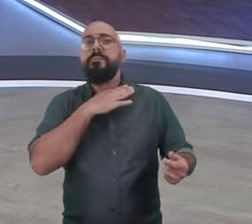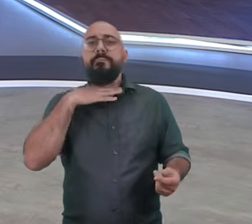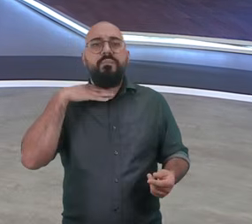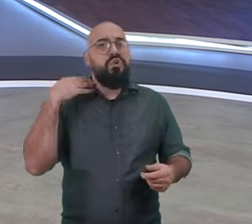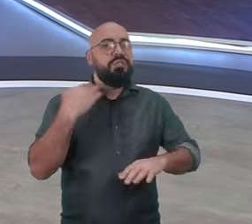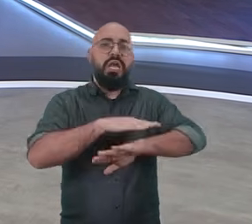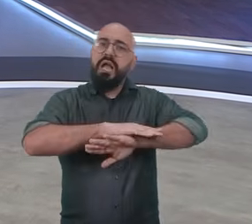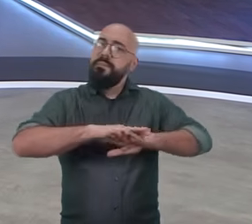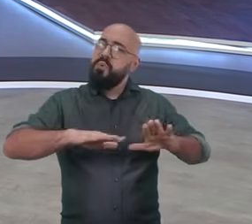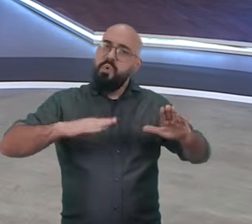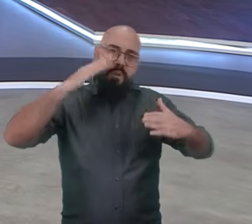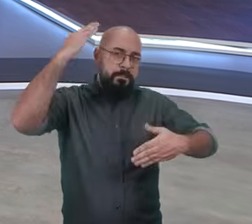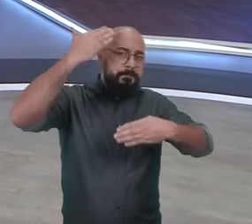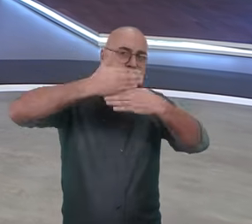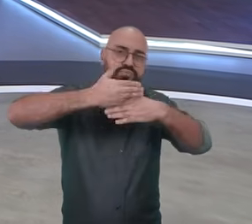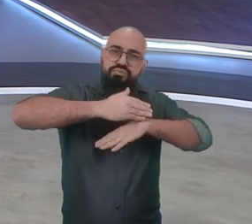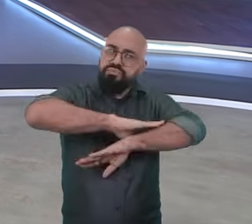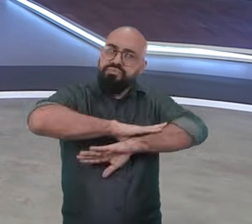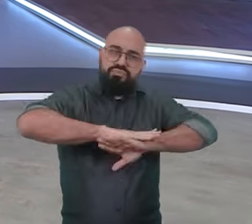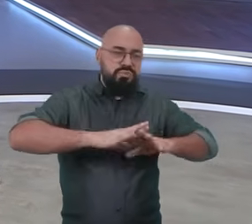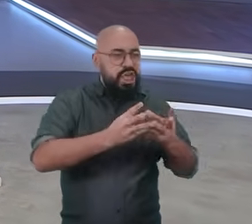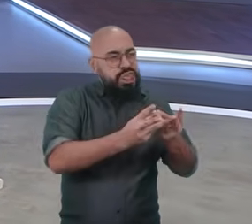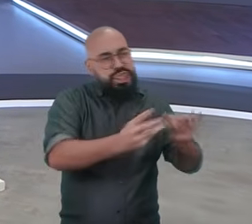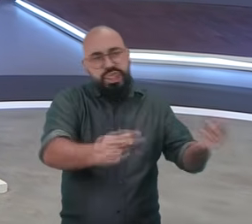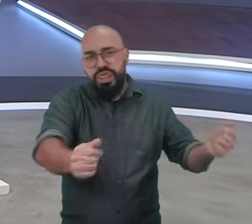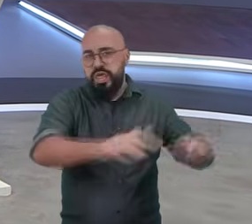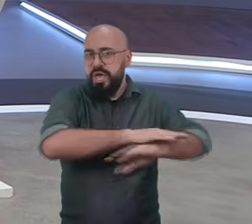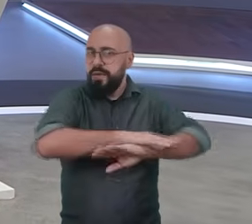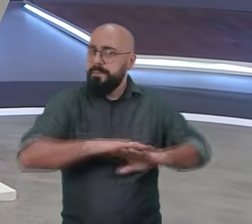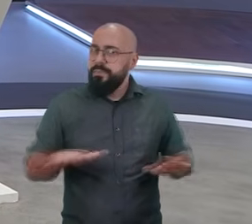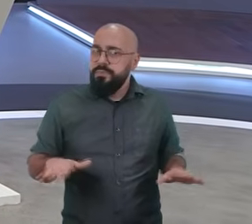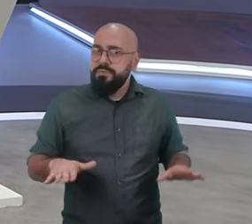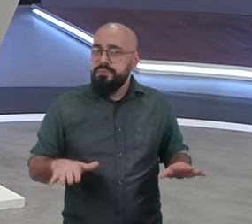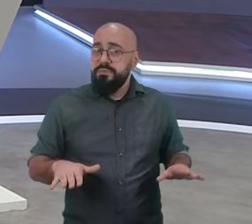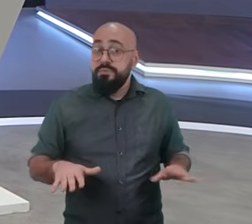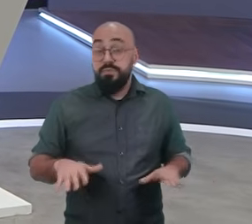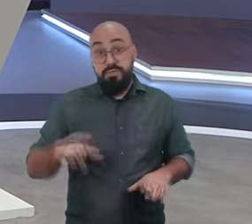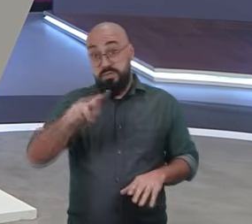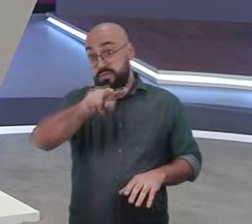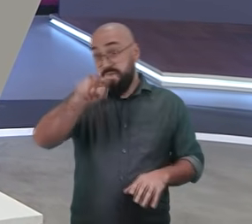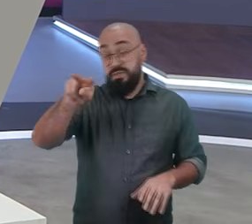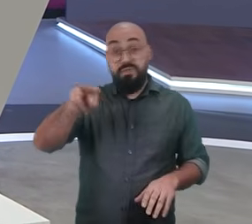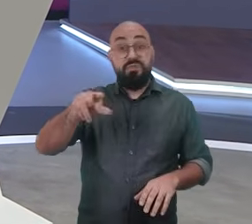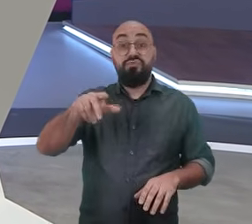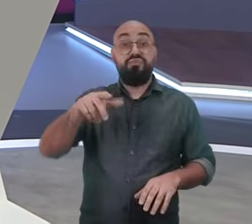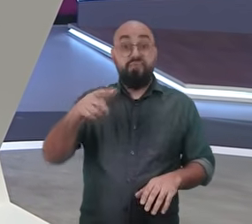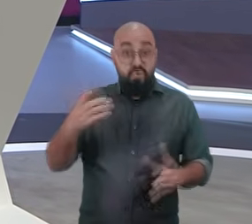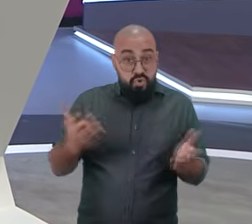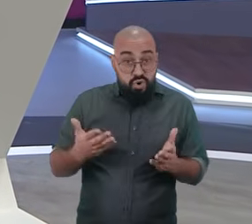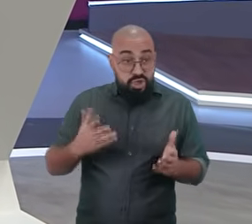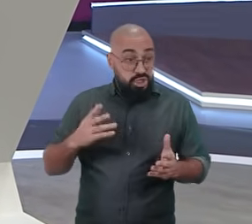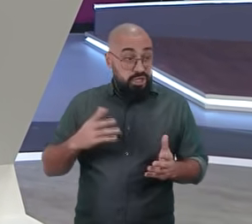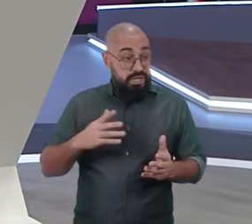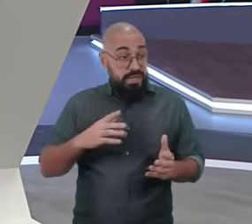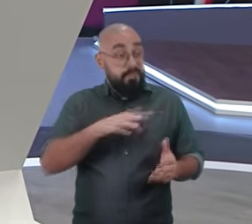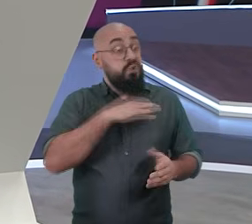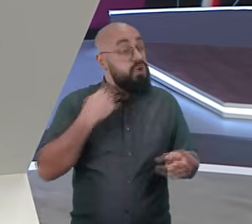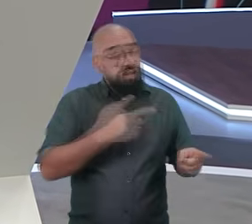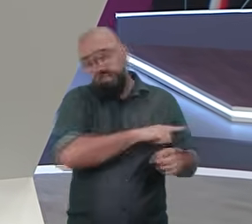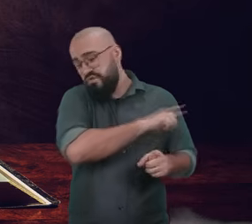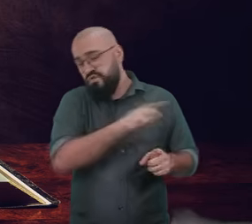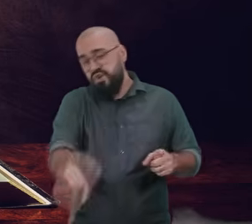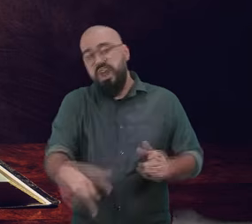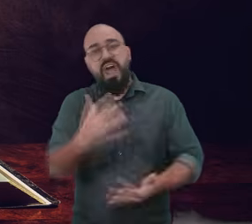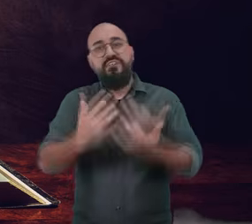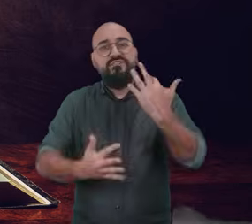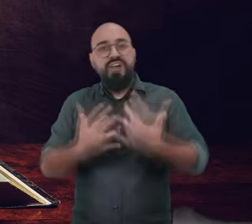evidente em toda a Bíblia, em toda a palavra de Deus, porque ninguém está recebendo o castigo agora. Venha comigo até Mateus 13,40. Diz